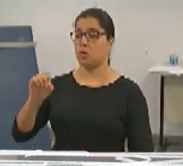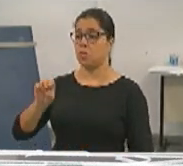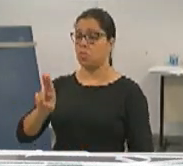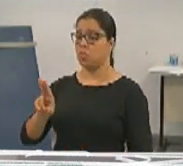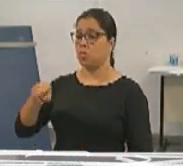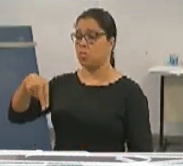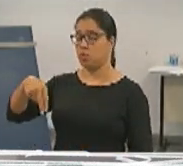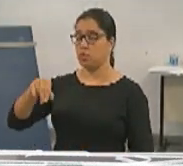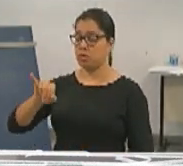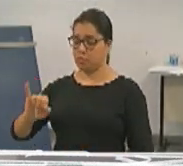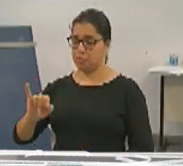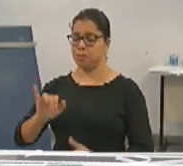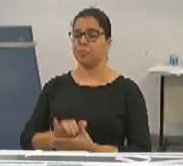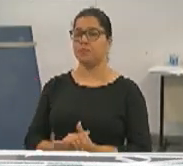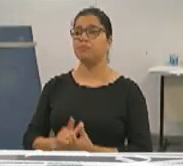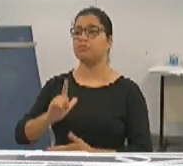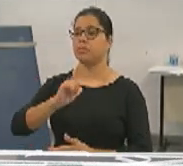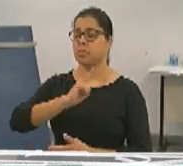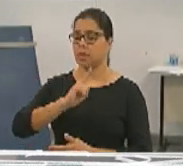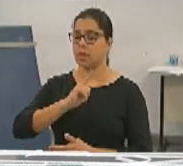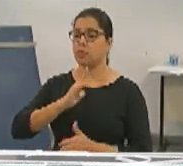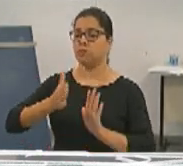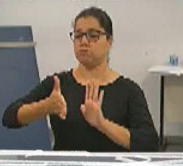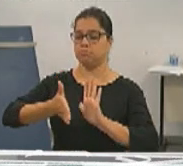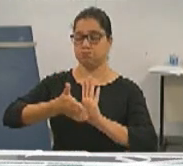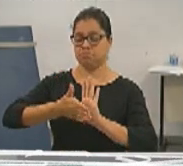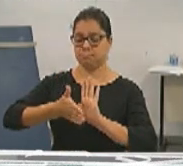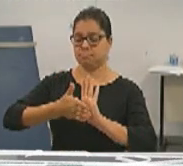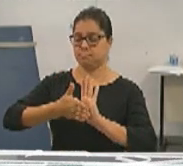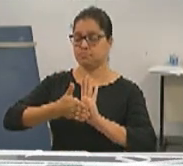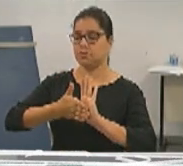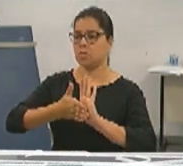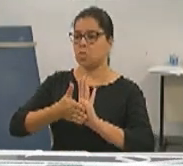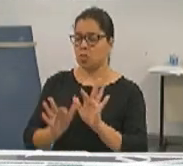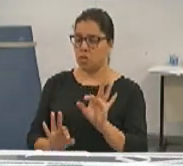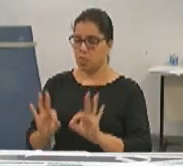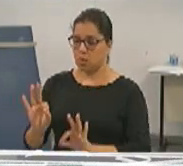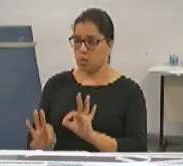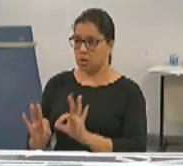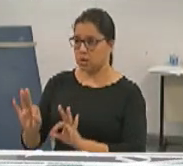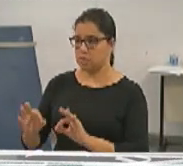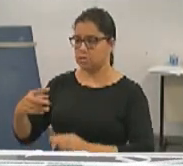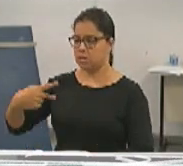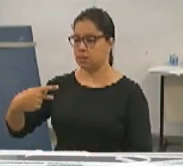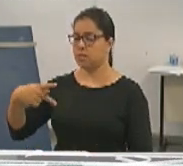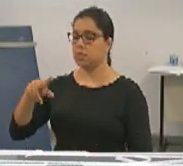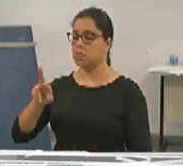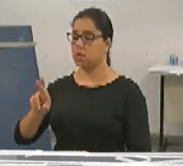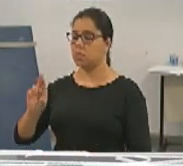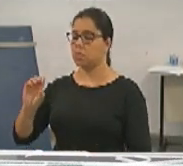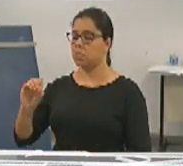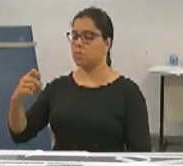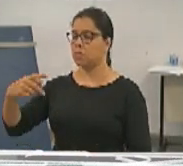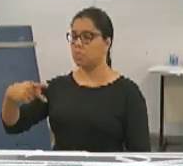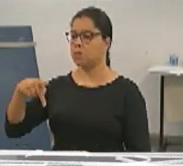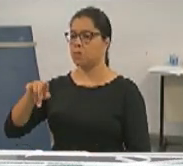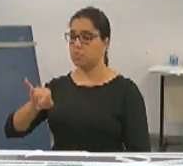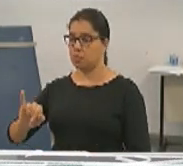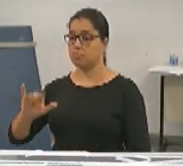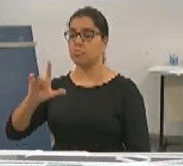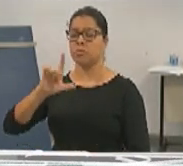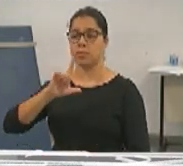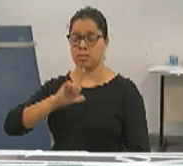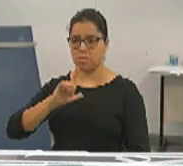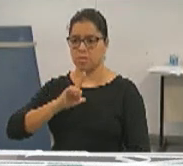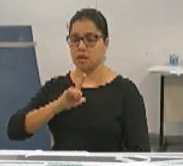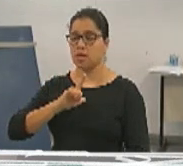Houve uma proposta apresentada, construída pela PROP, né, com anuência e